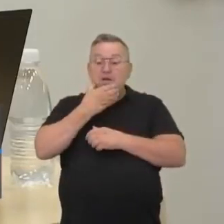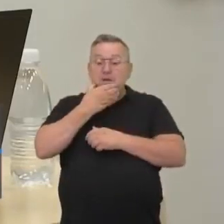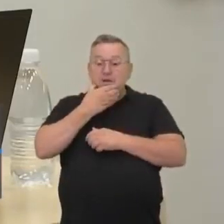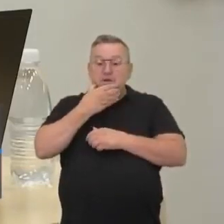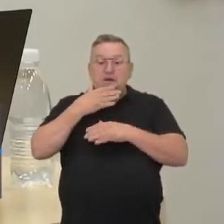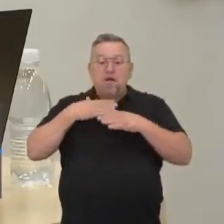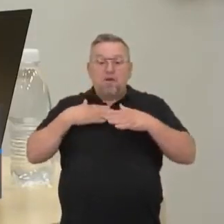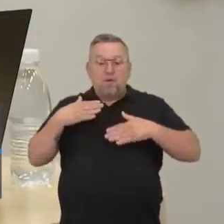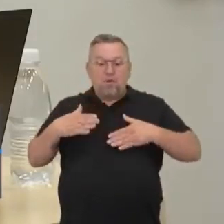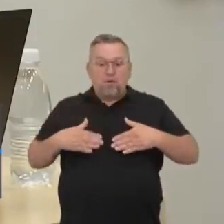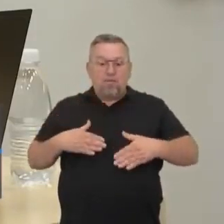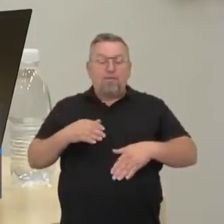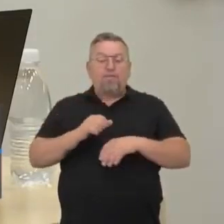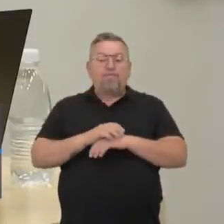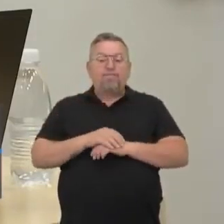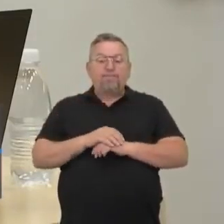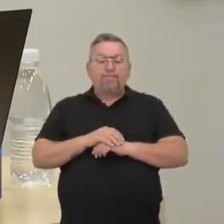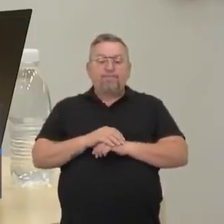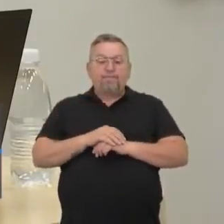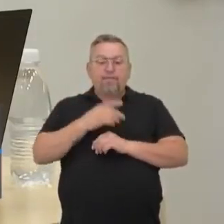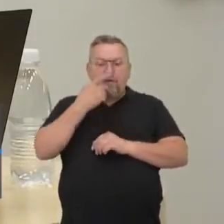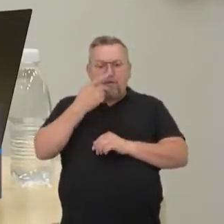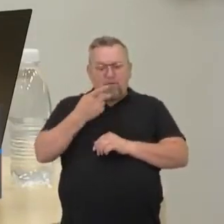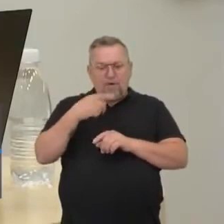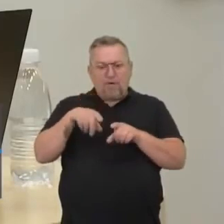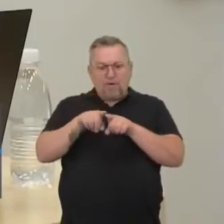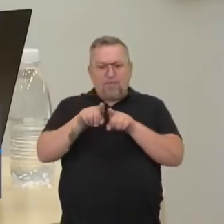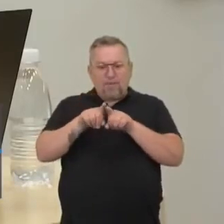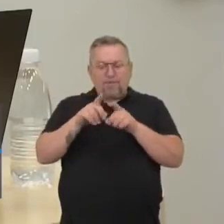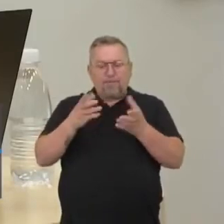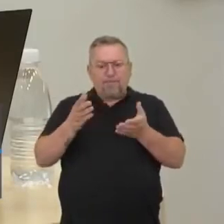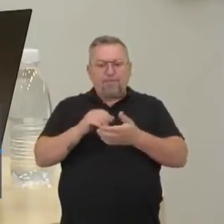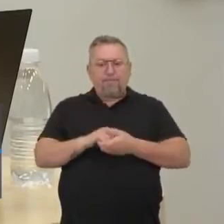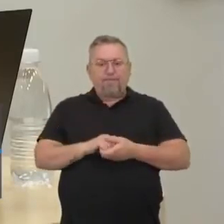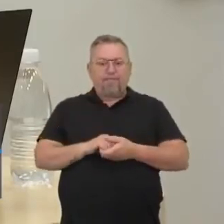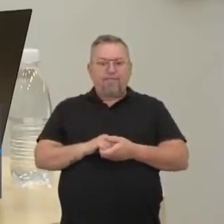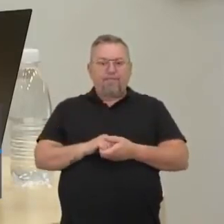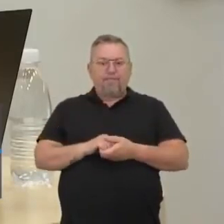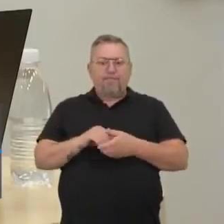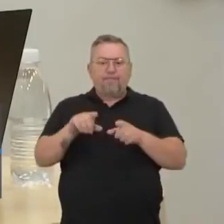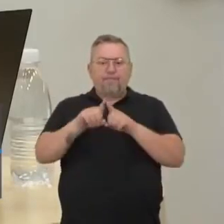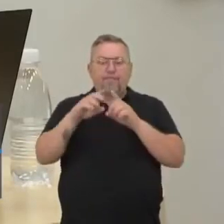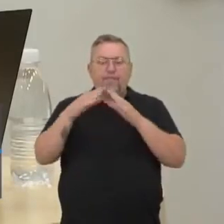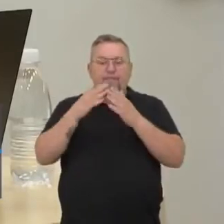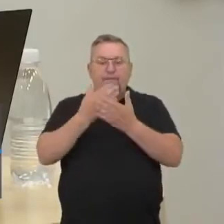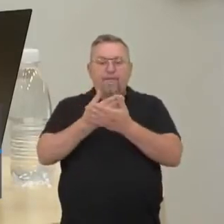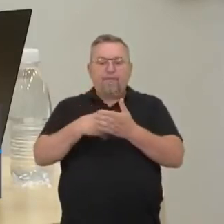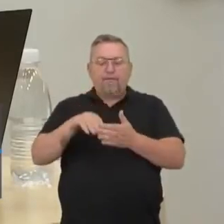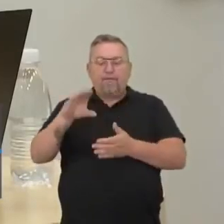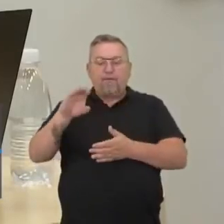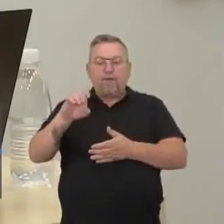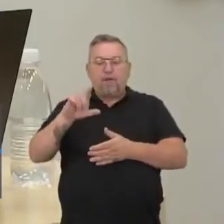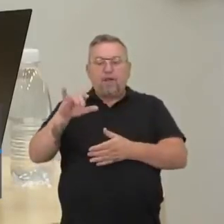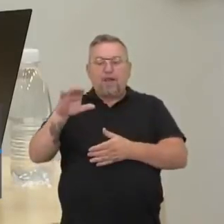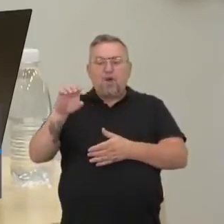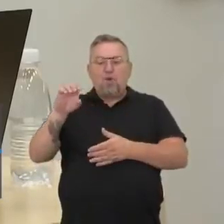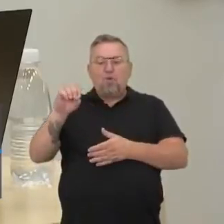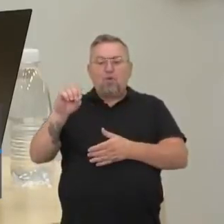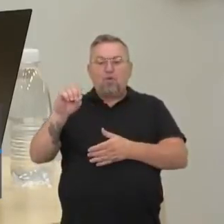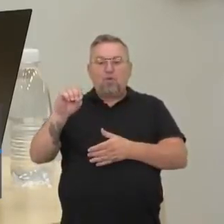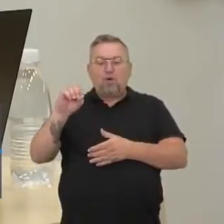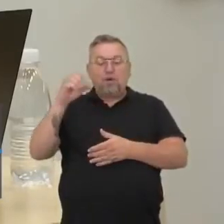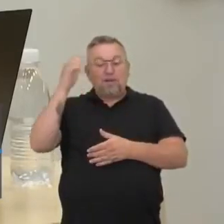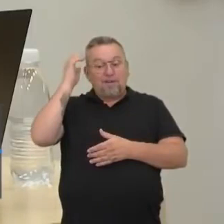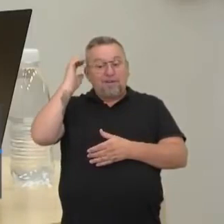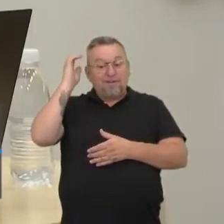músculo que estão se referindo talvez seja o mandibular, né, professor Joel? Tem os alunos da PI também, Celso Gama, de Santo André,